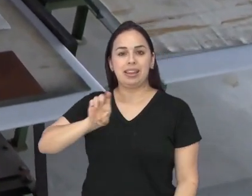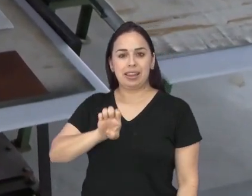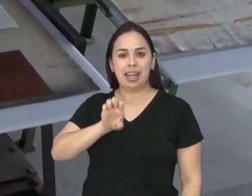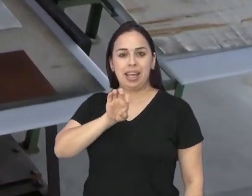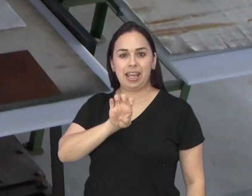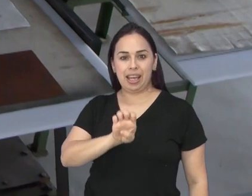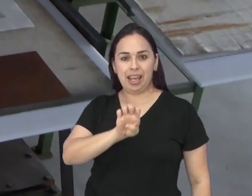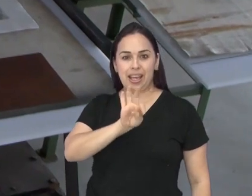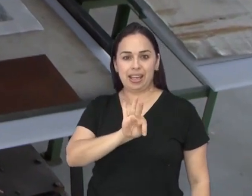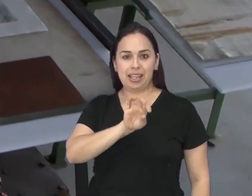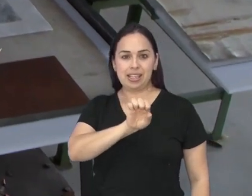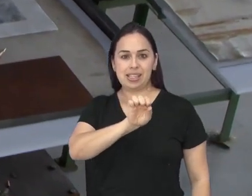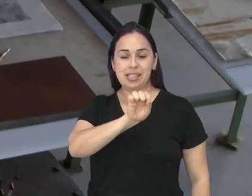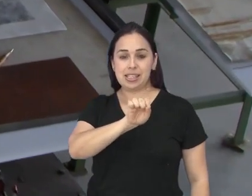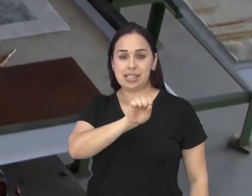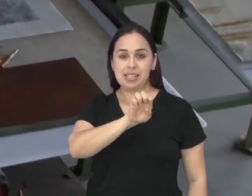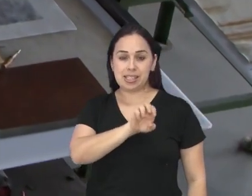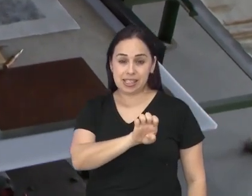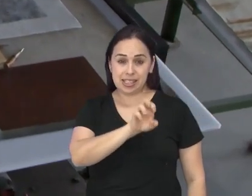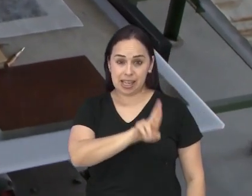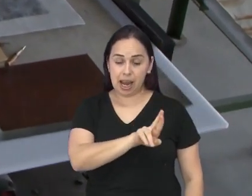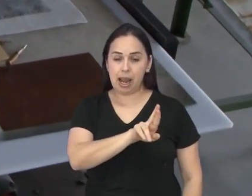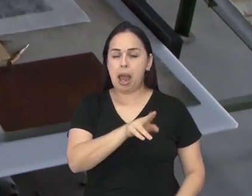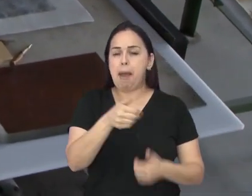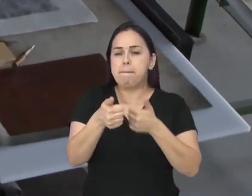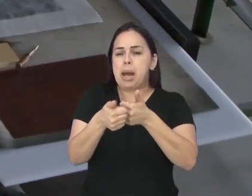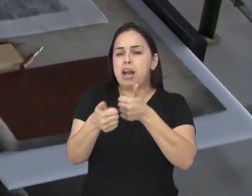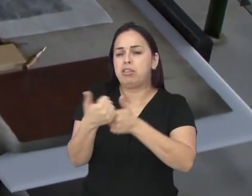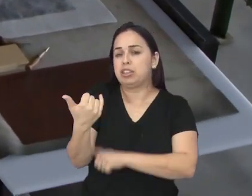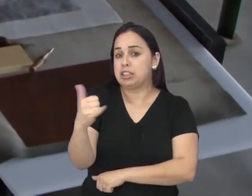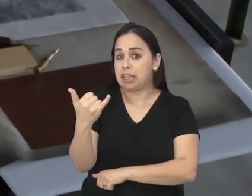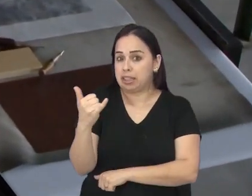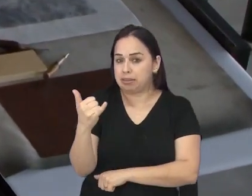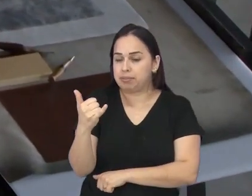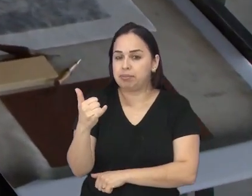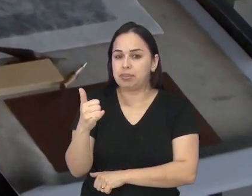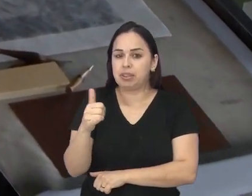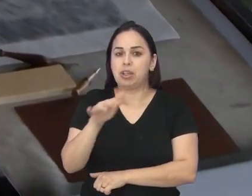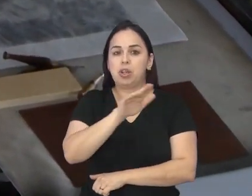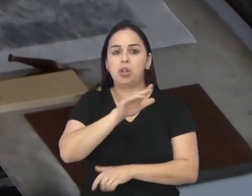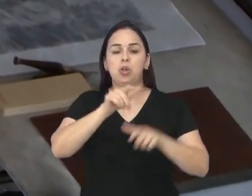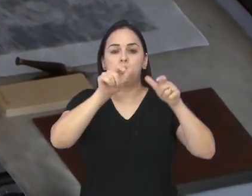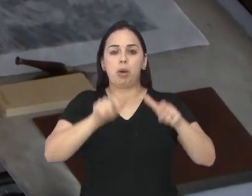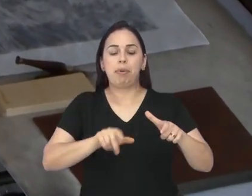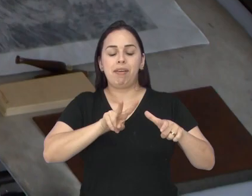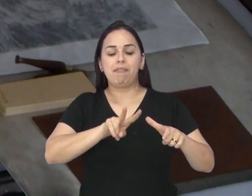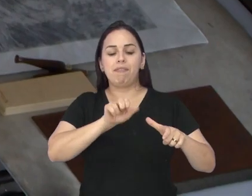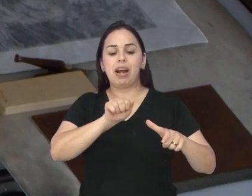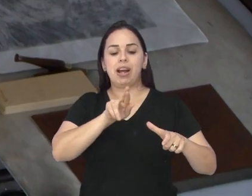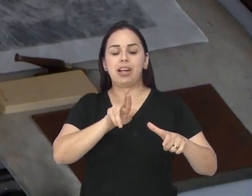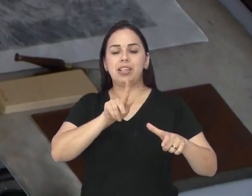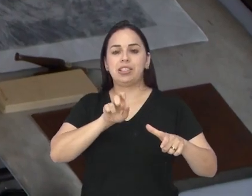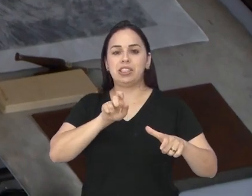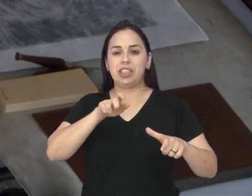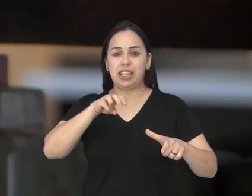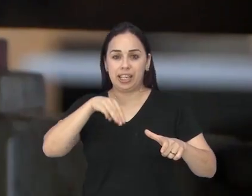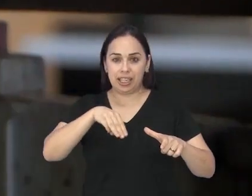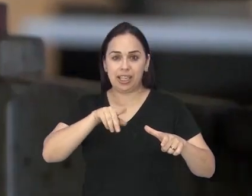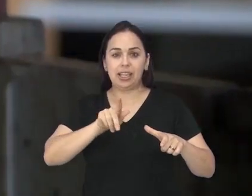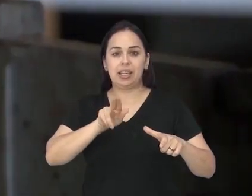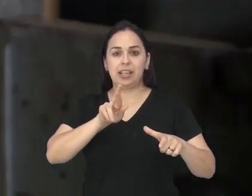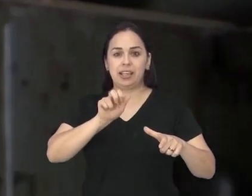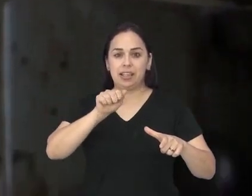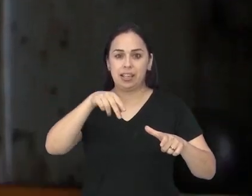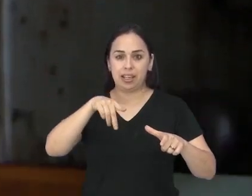um complexo de arte e cultura que fica aqui para os lados do Alto da Ponte, um bairro chamado Vargem Grande, na zona norte da cidade.